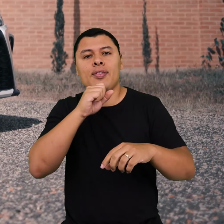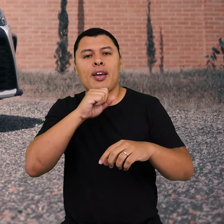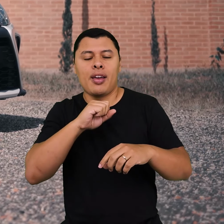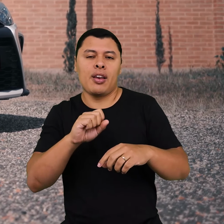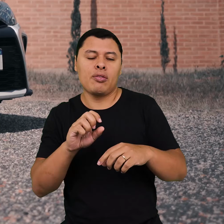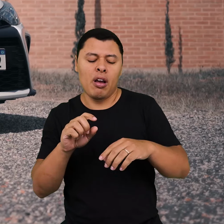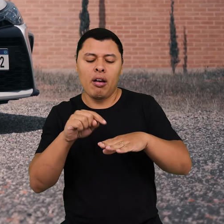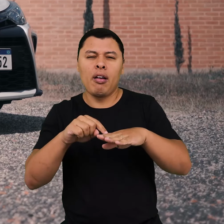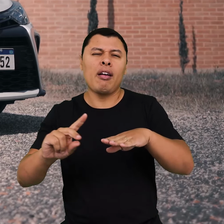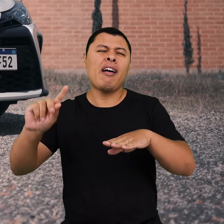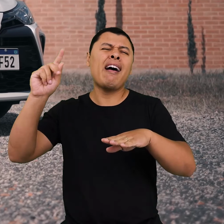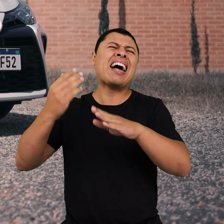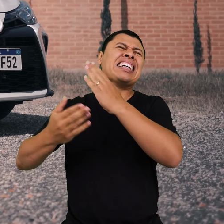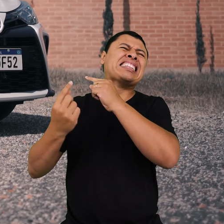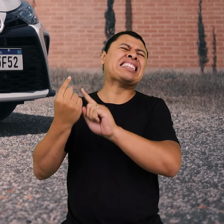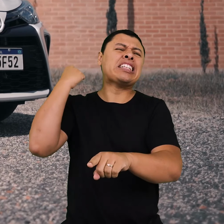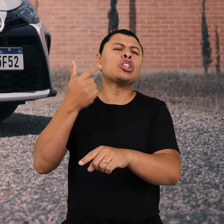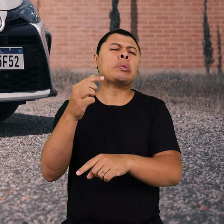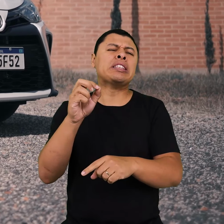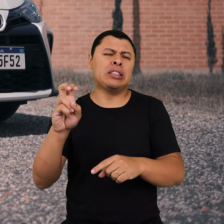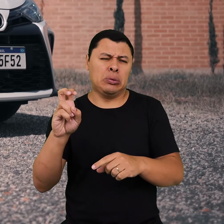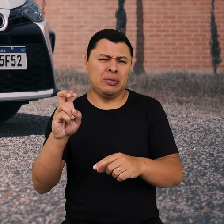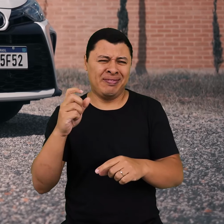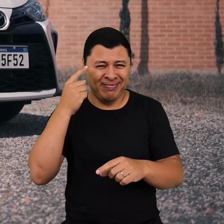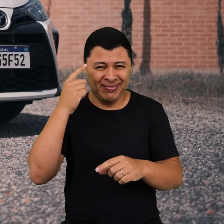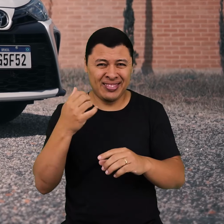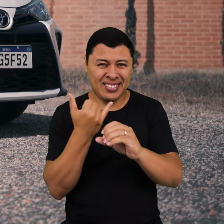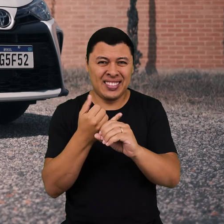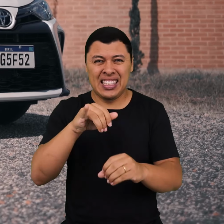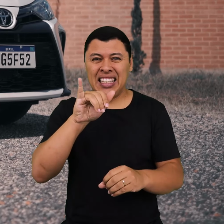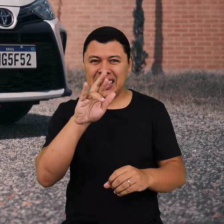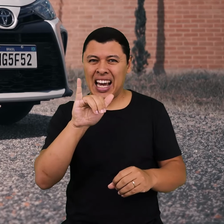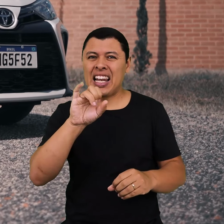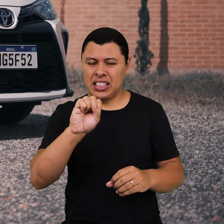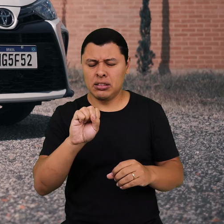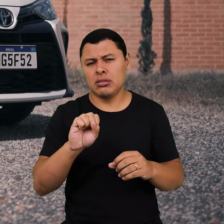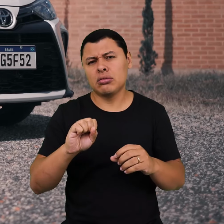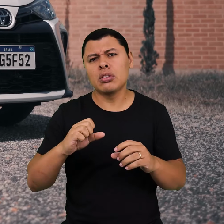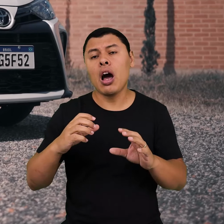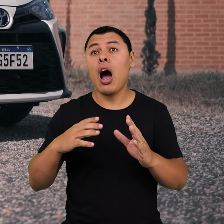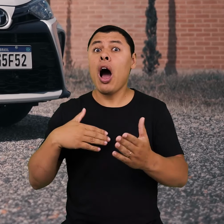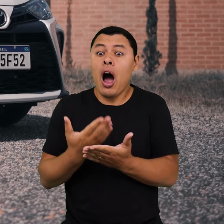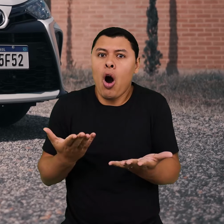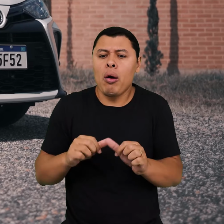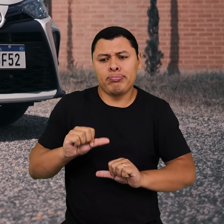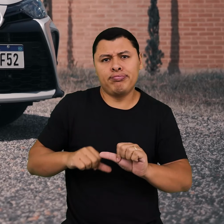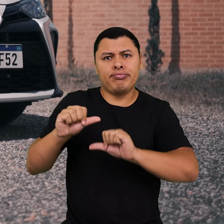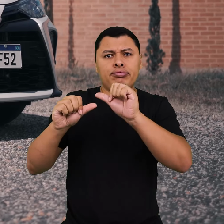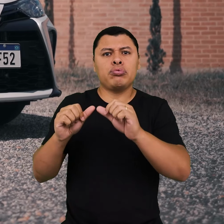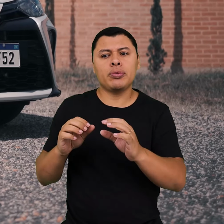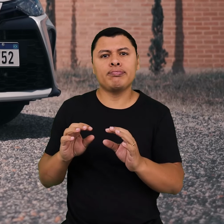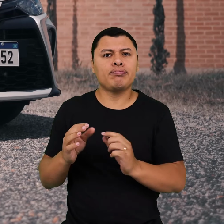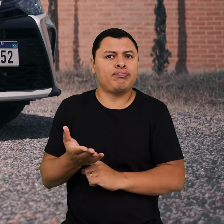B, que se remete ao ano de 2005, do Yaris, a geração anterior. É claro que foram introduzidas diversas novidades técnicas em